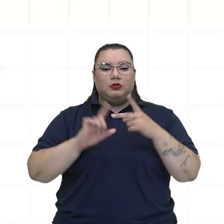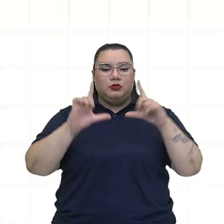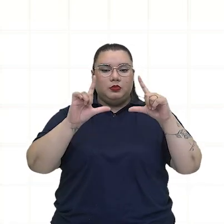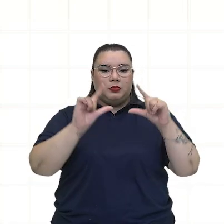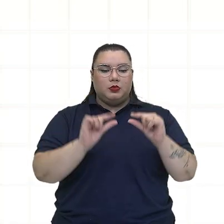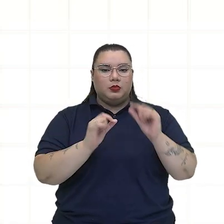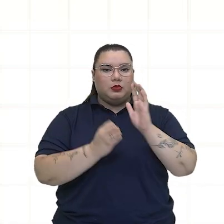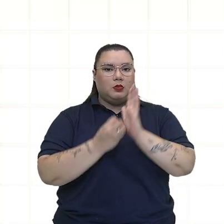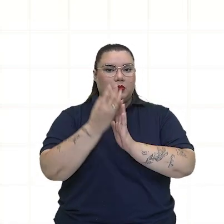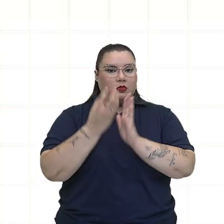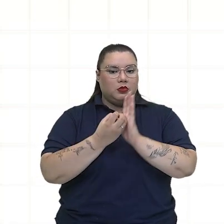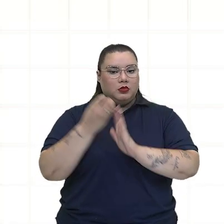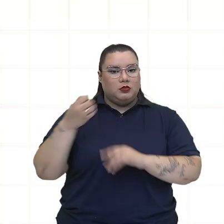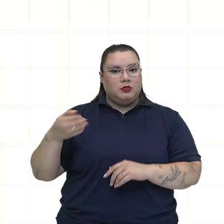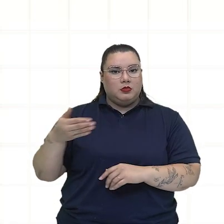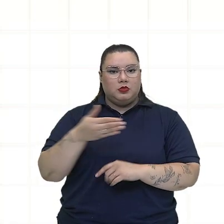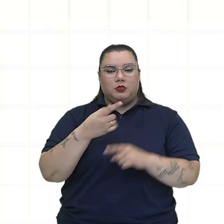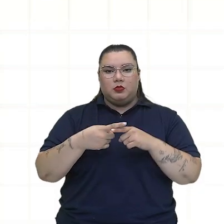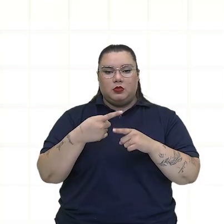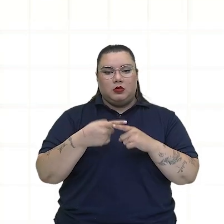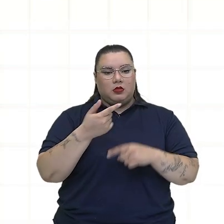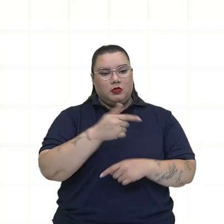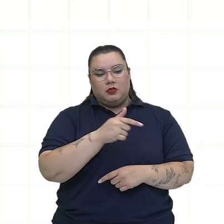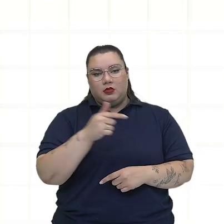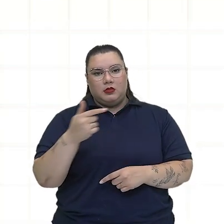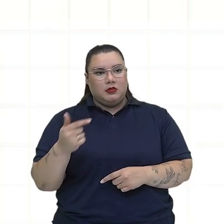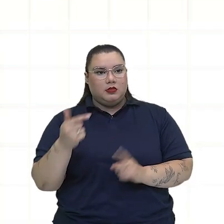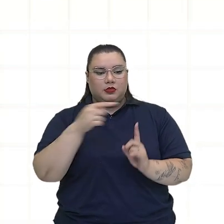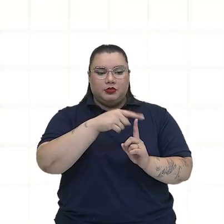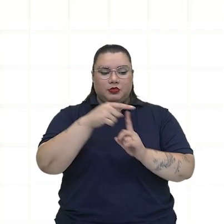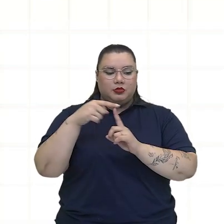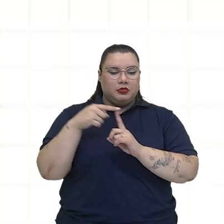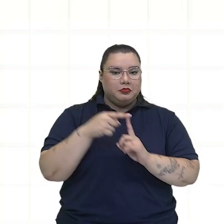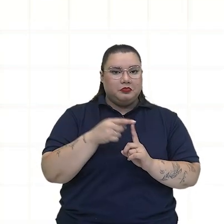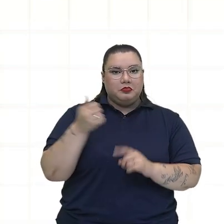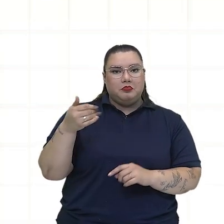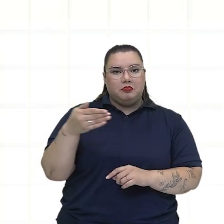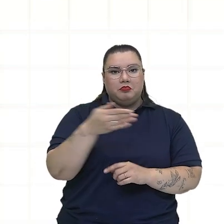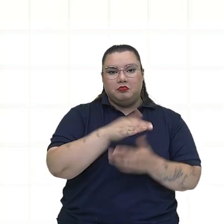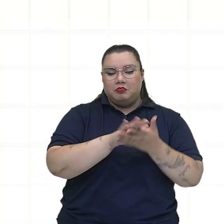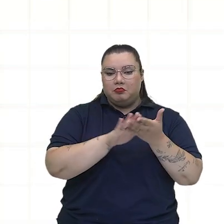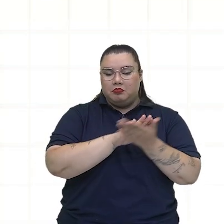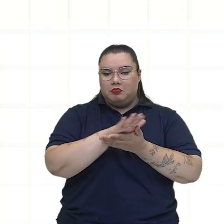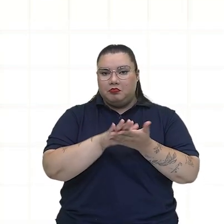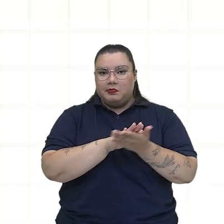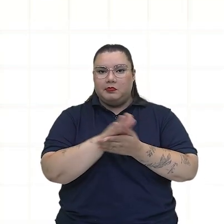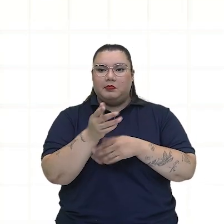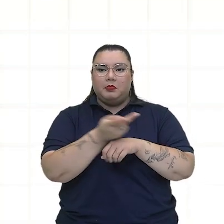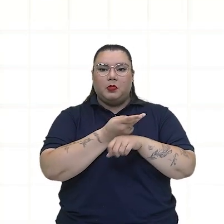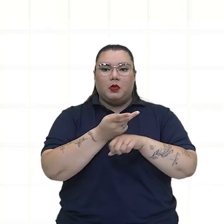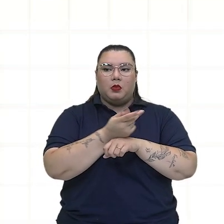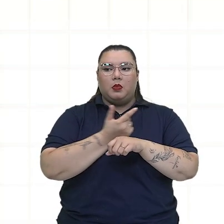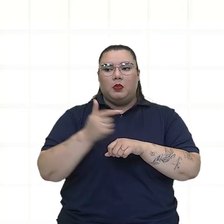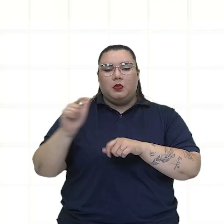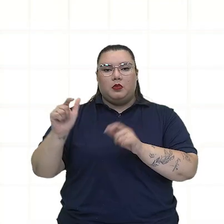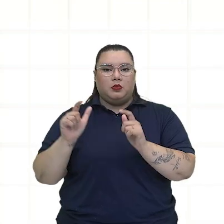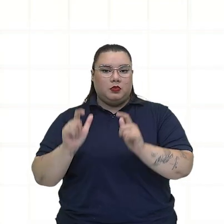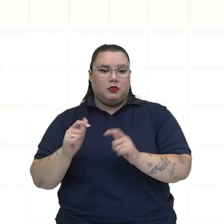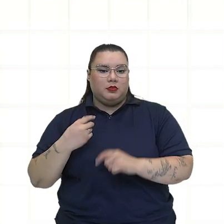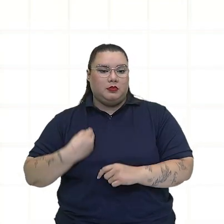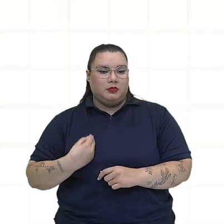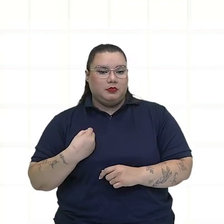da produtividade pesqueira, porque não vai ter mais espécies para serem retiradas, que vão estar procurando outro lugar